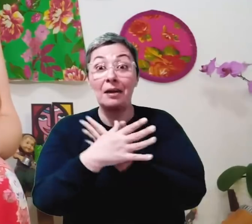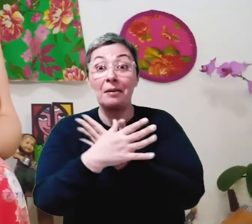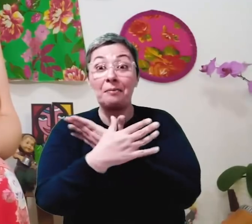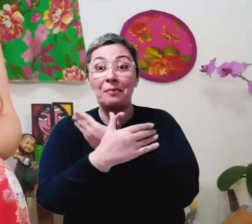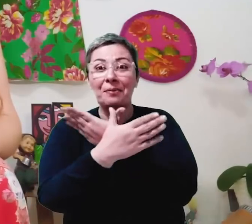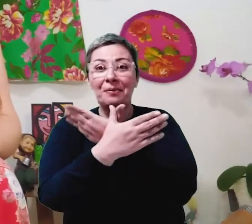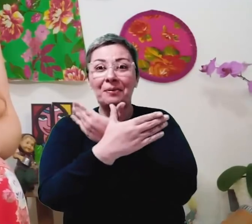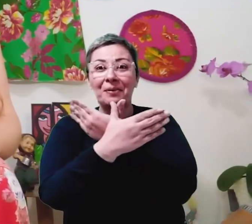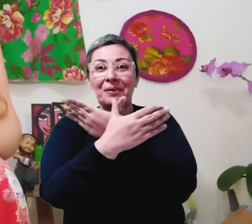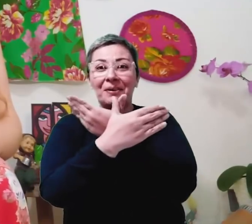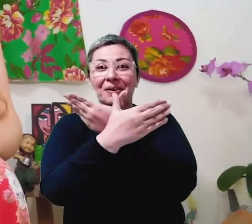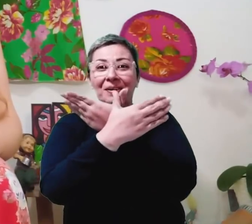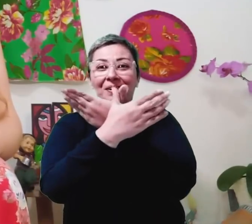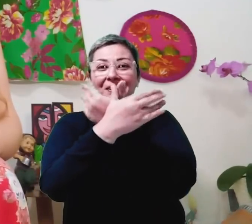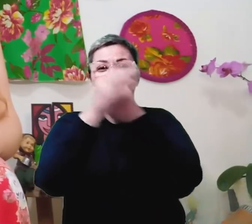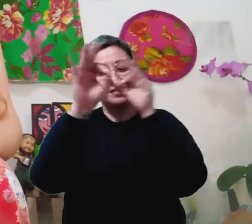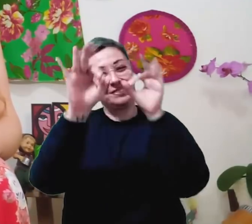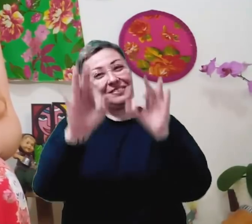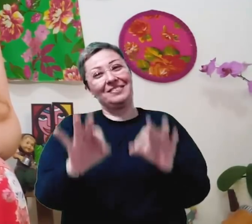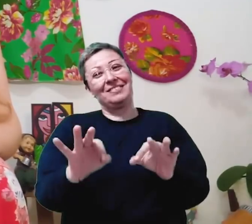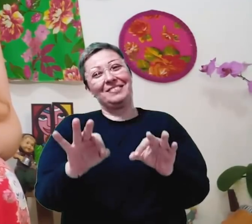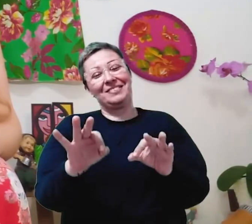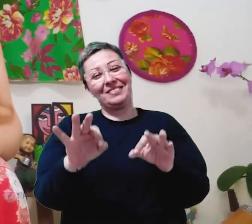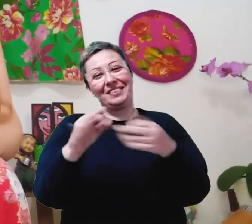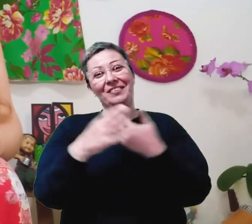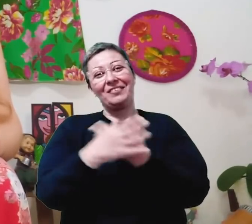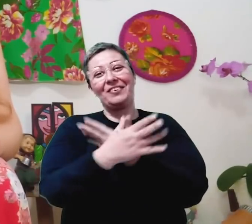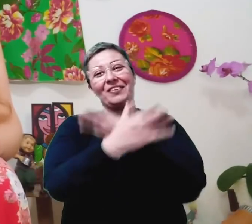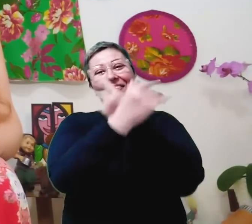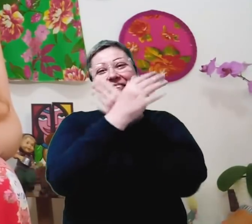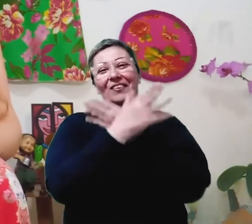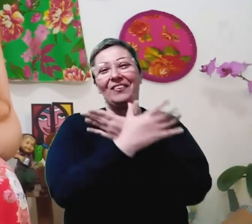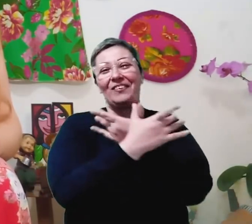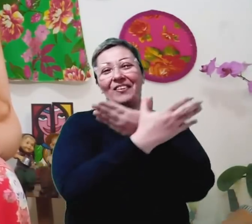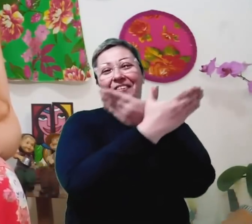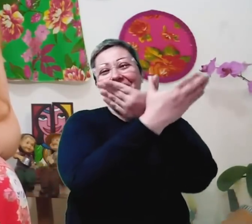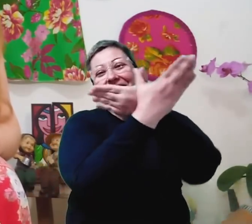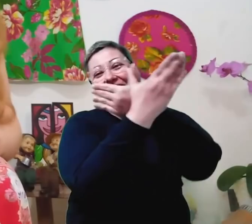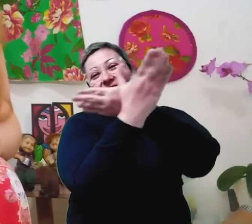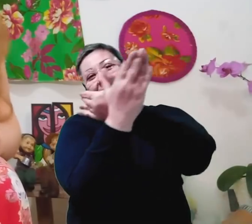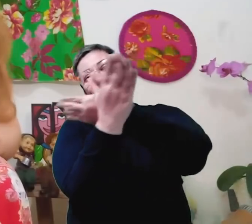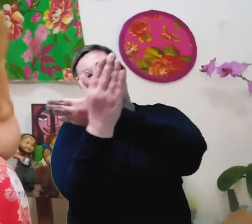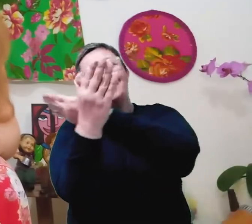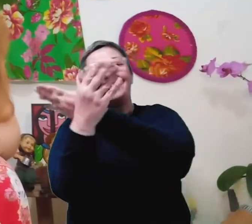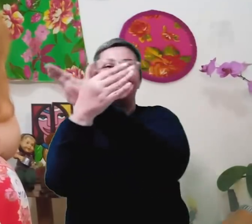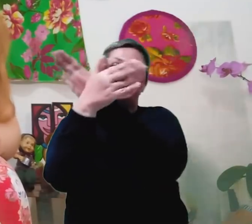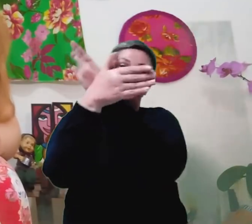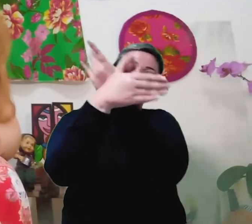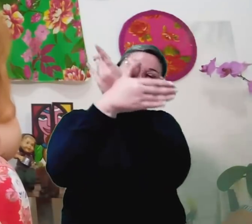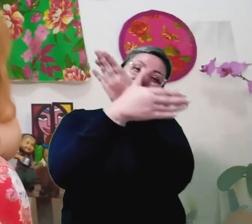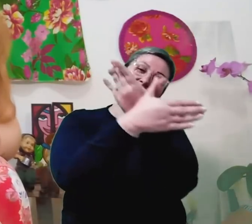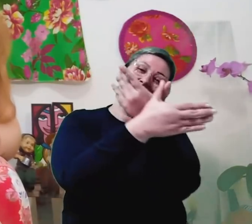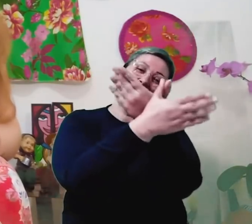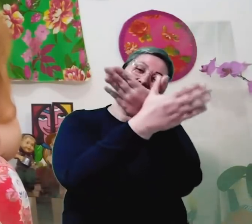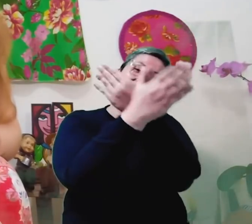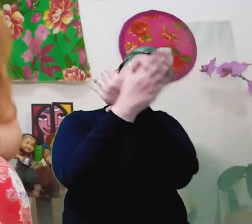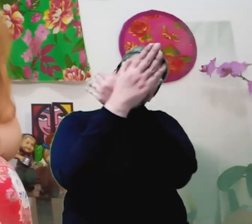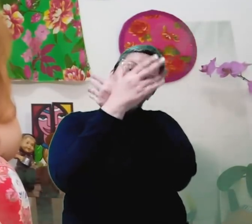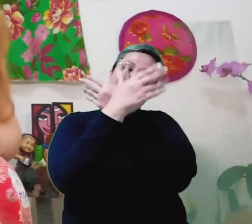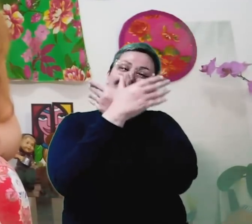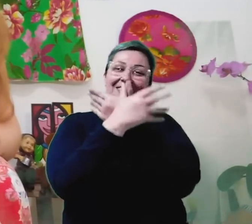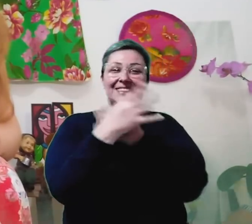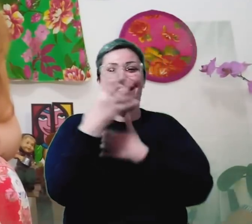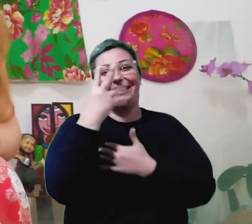Quem disse a borboleta acertou. Voa, borboleta